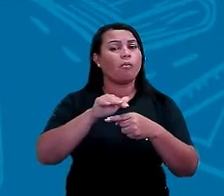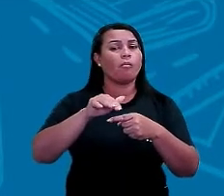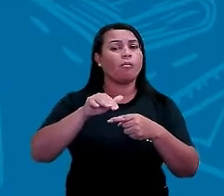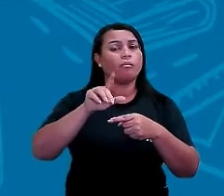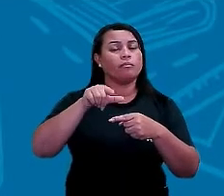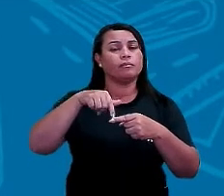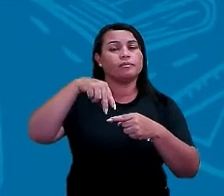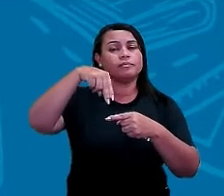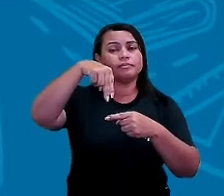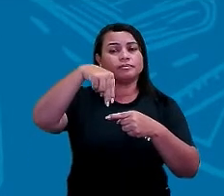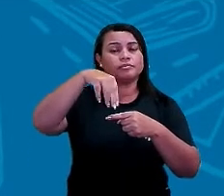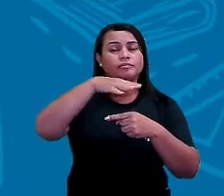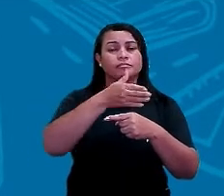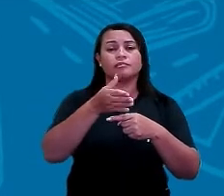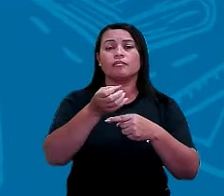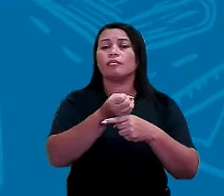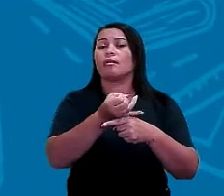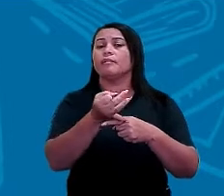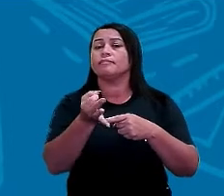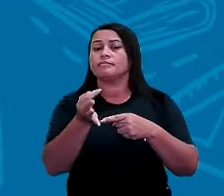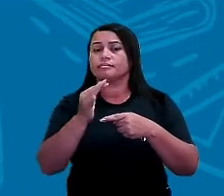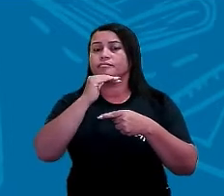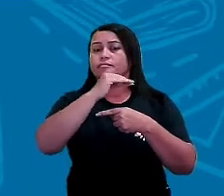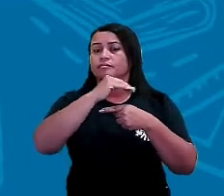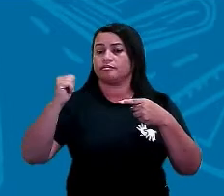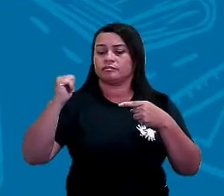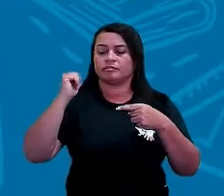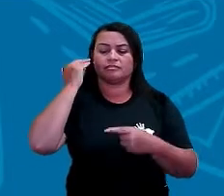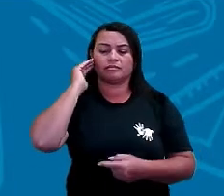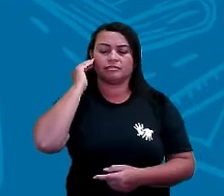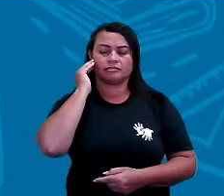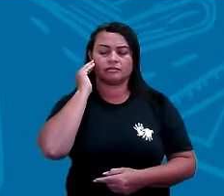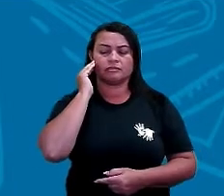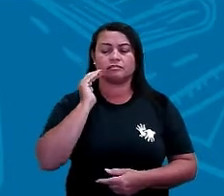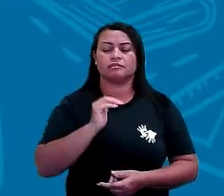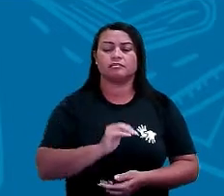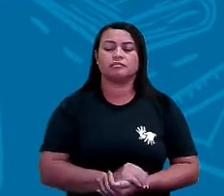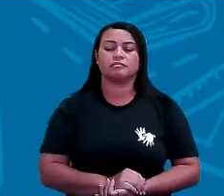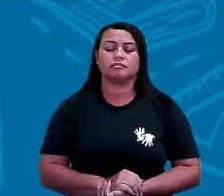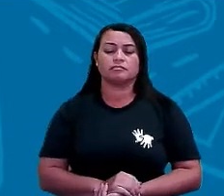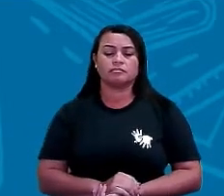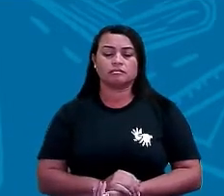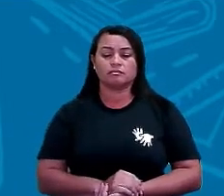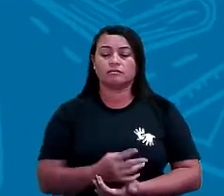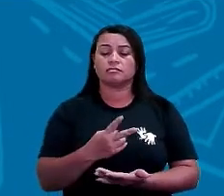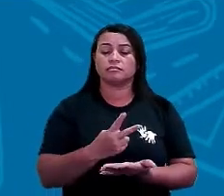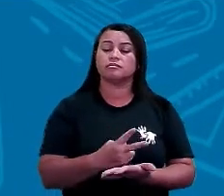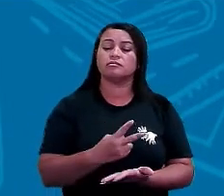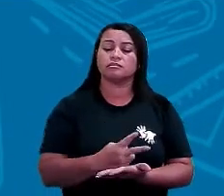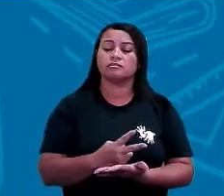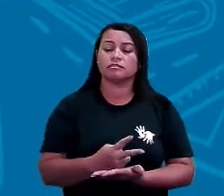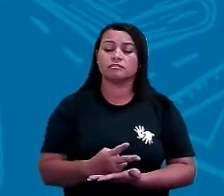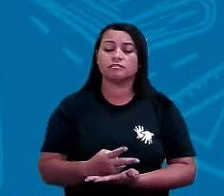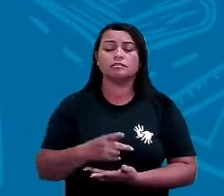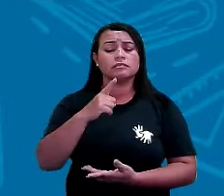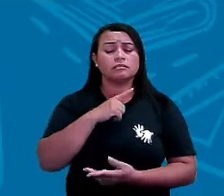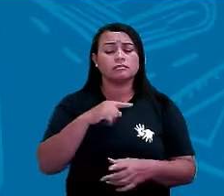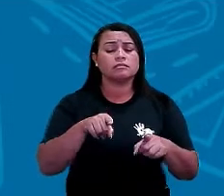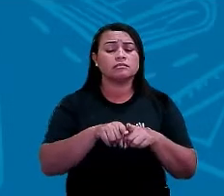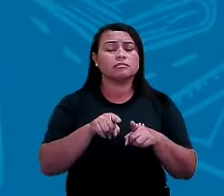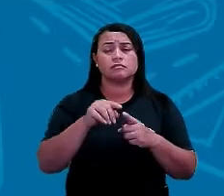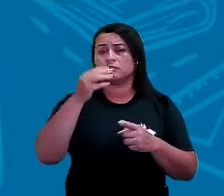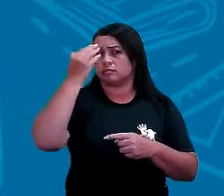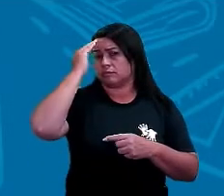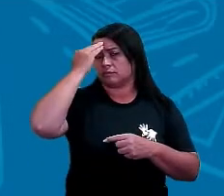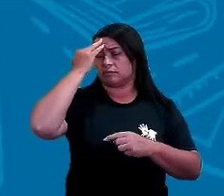cima, a quantidade que eu vou retirar, tá certo? Vamos continuar. Nós precisamos